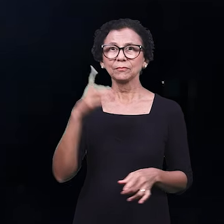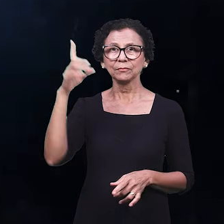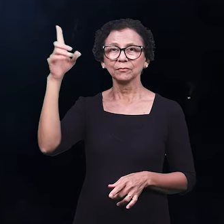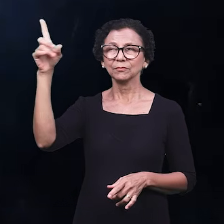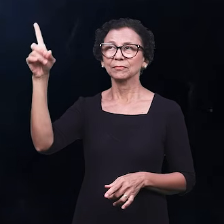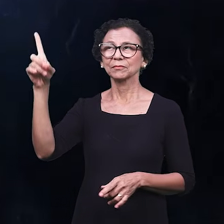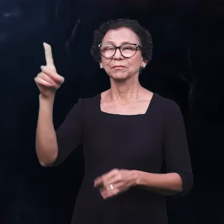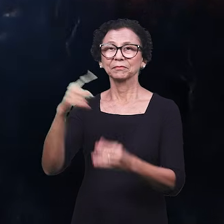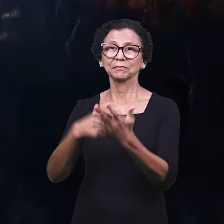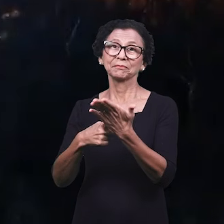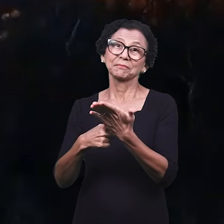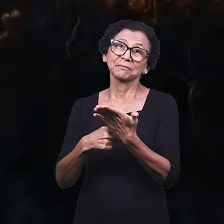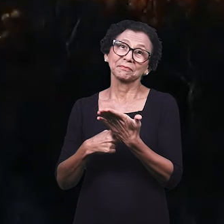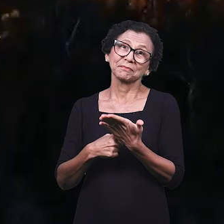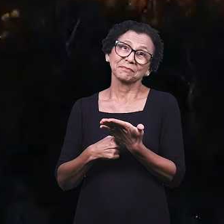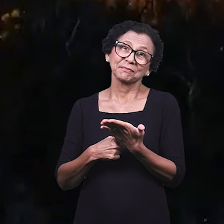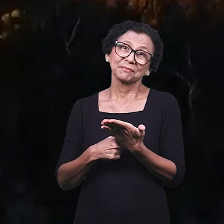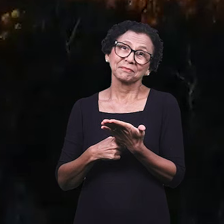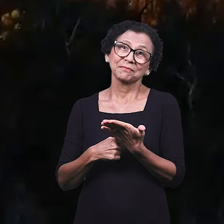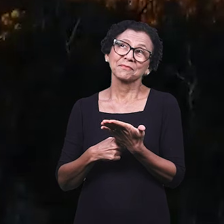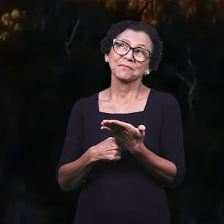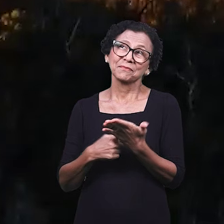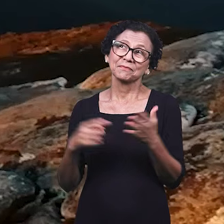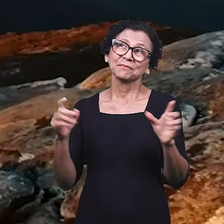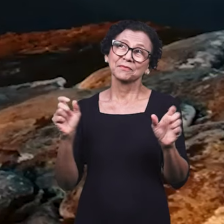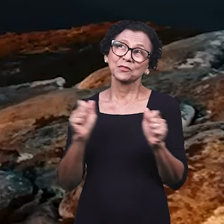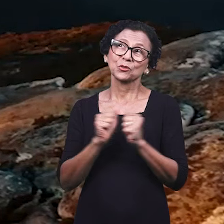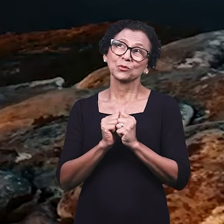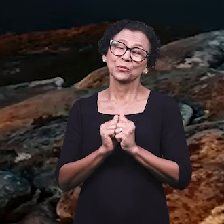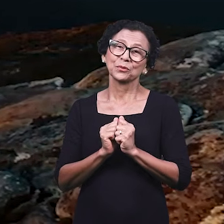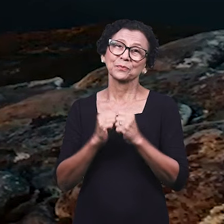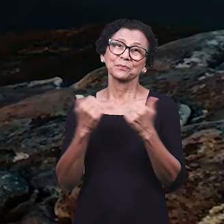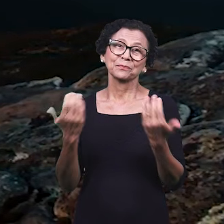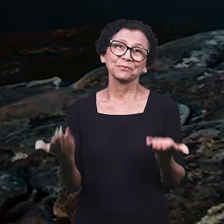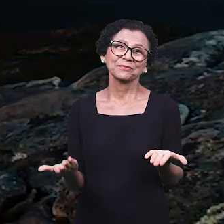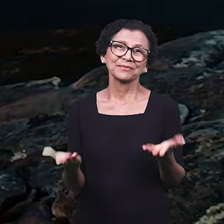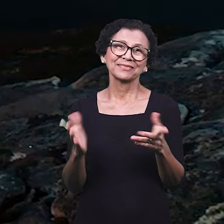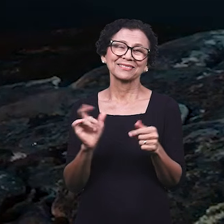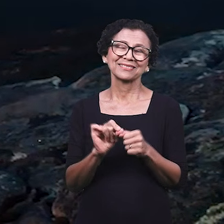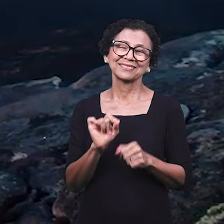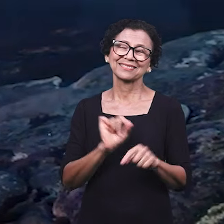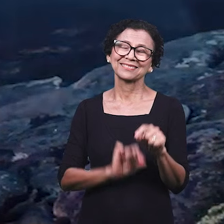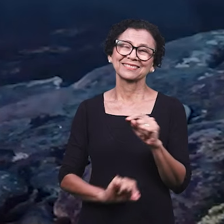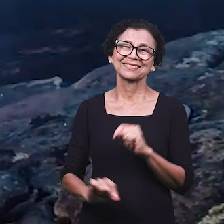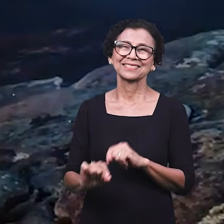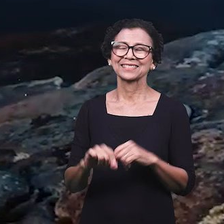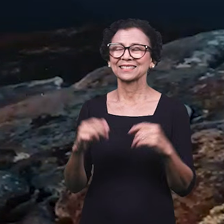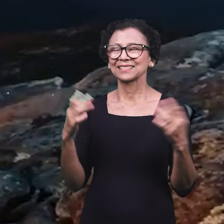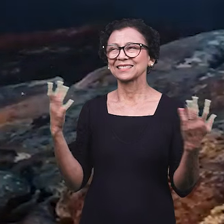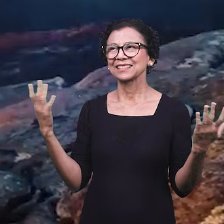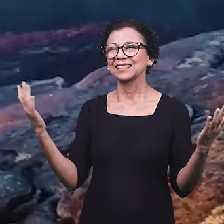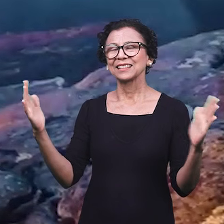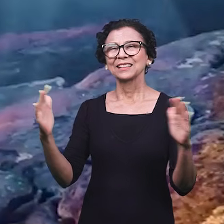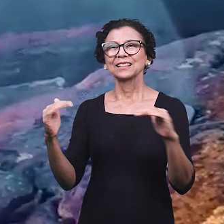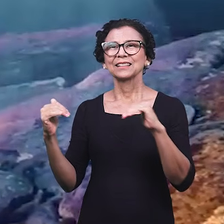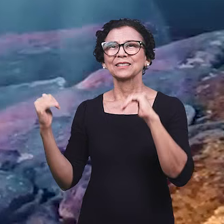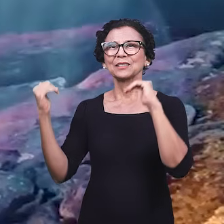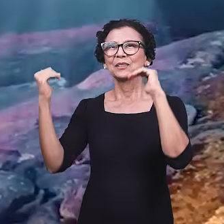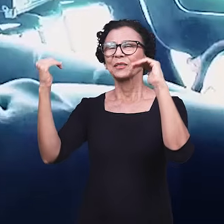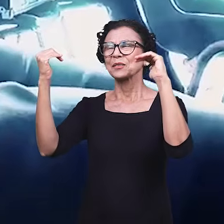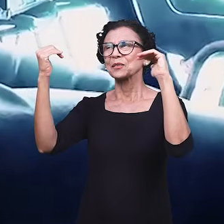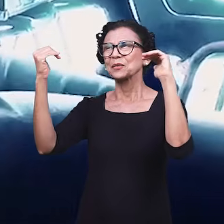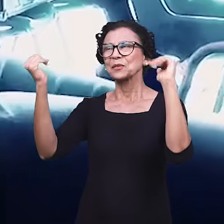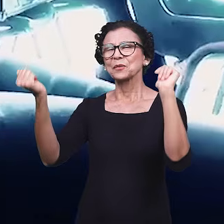fartarei. Sei que Deus é por mim e o que me resta